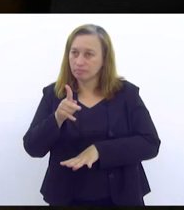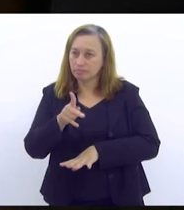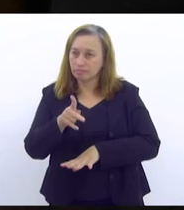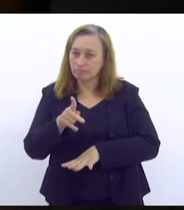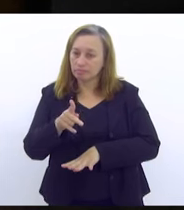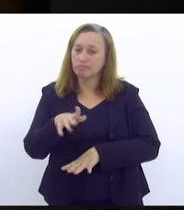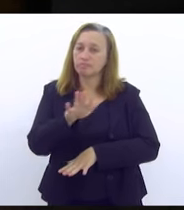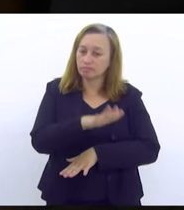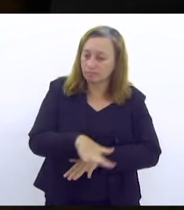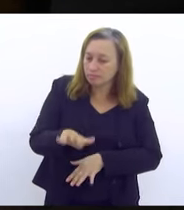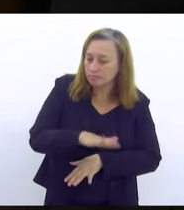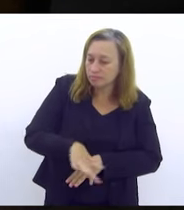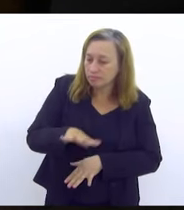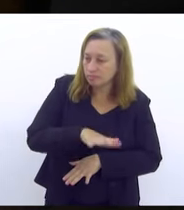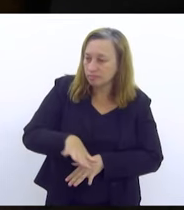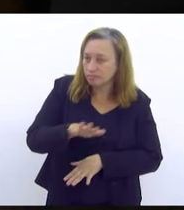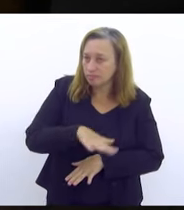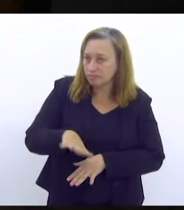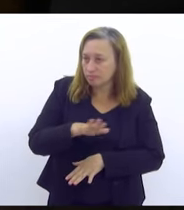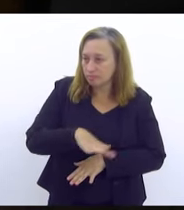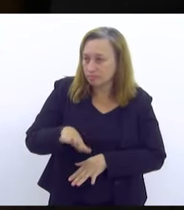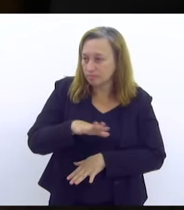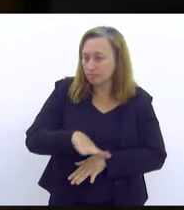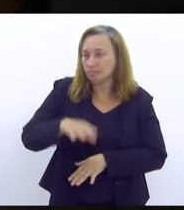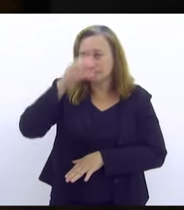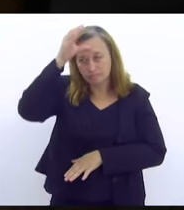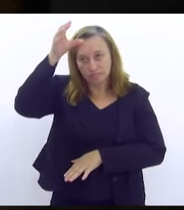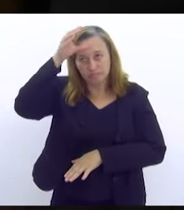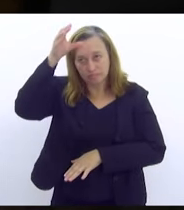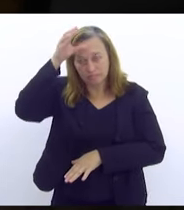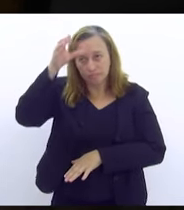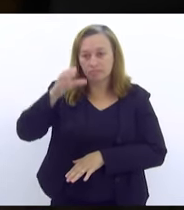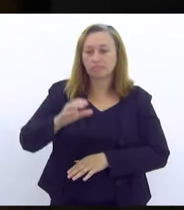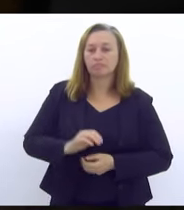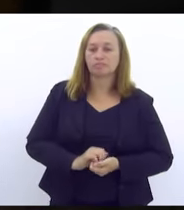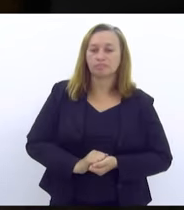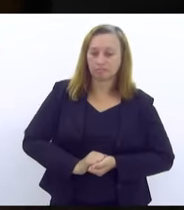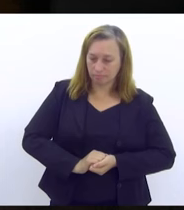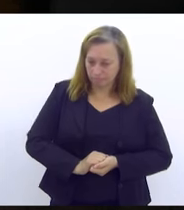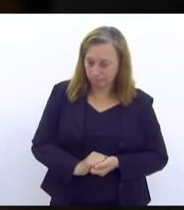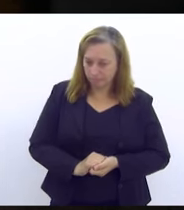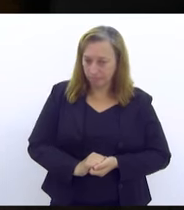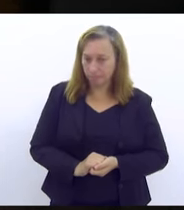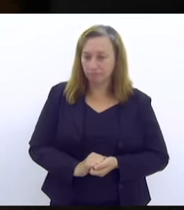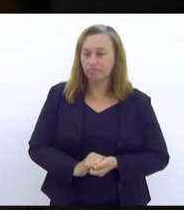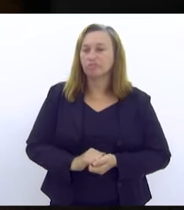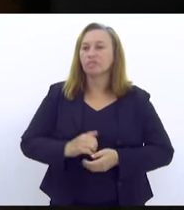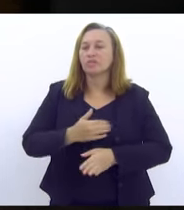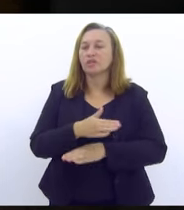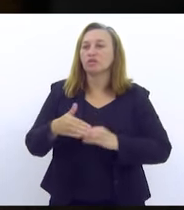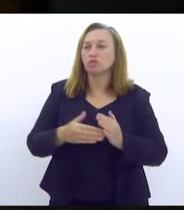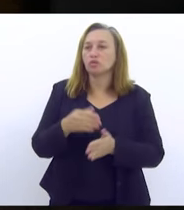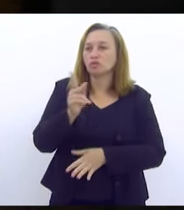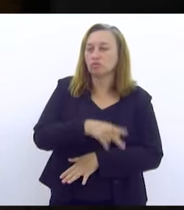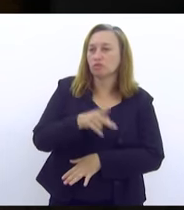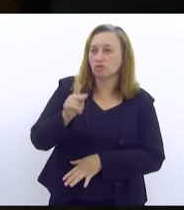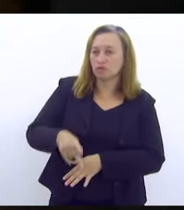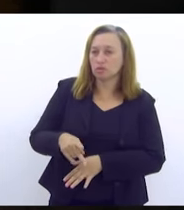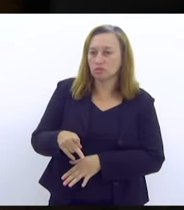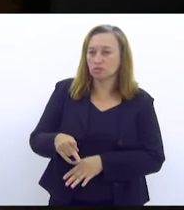as crianças assim nos chamam, educadoras porque nos reconhecemos como. Caros educadores da Educação